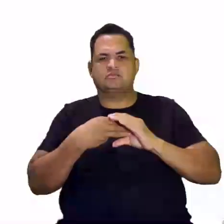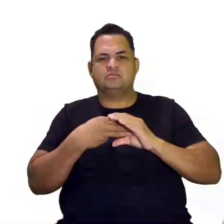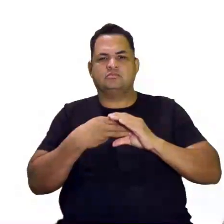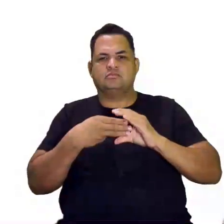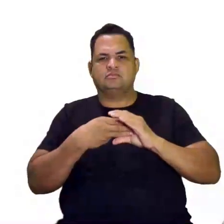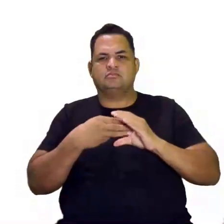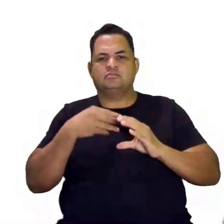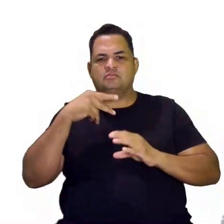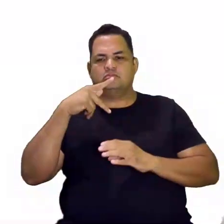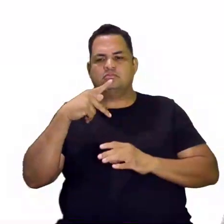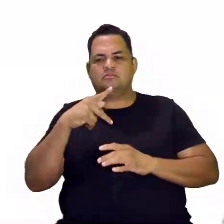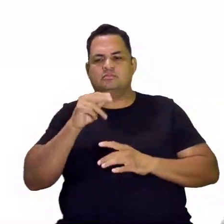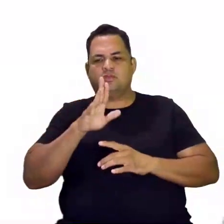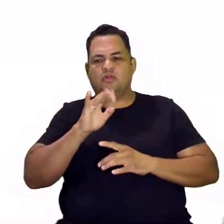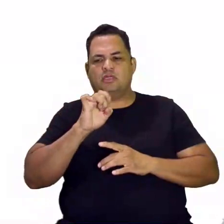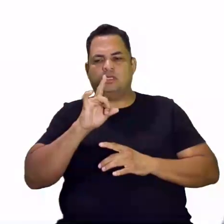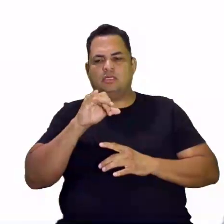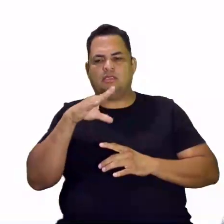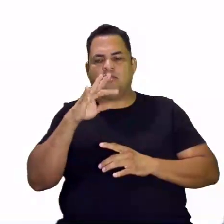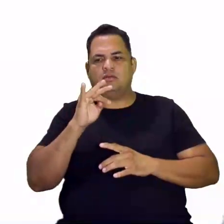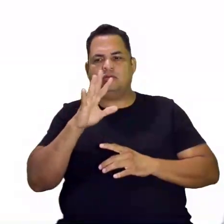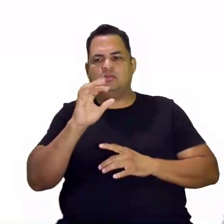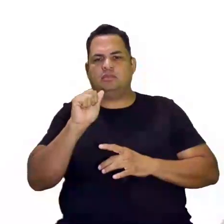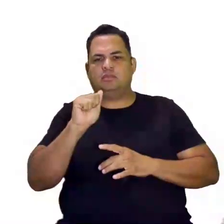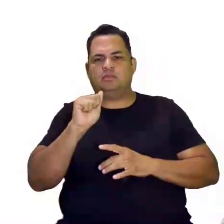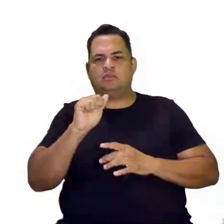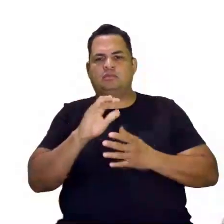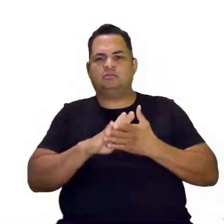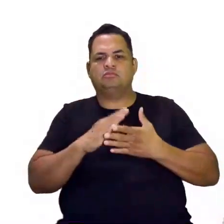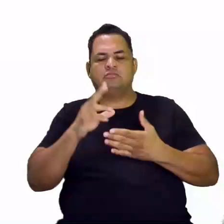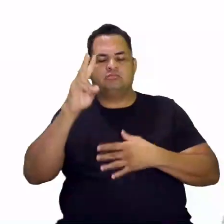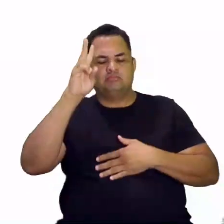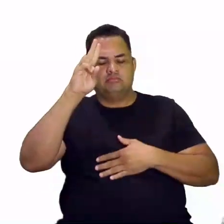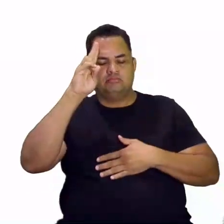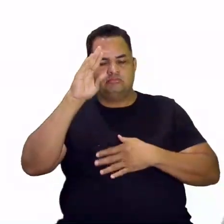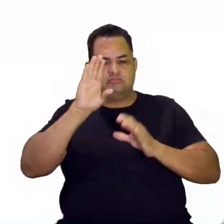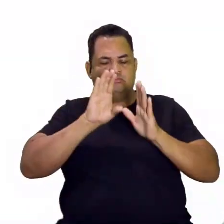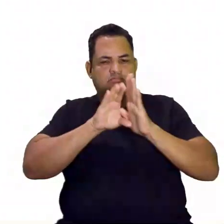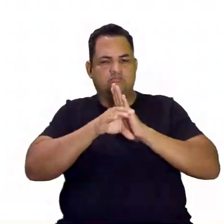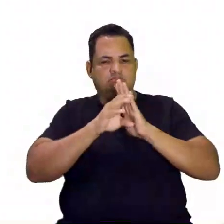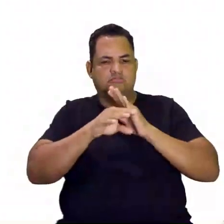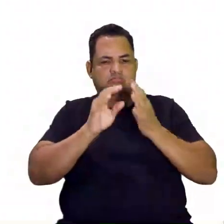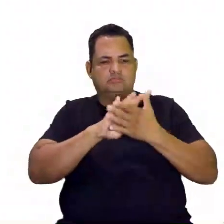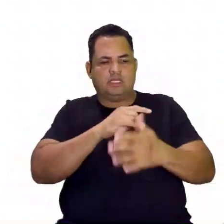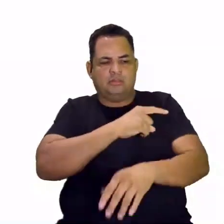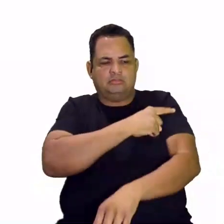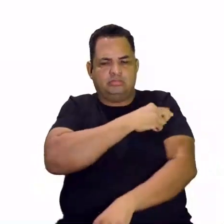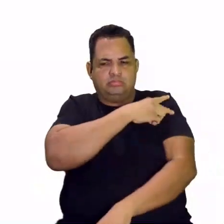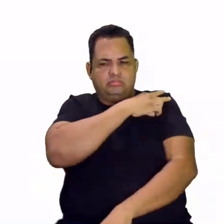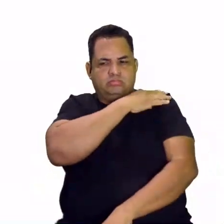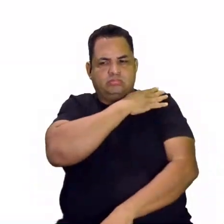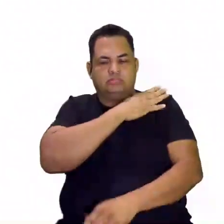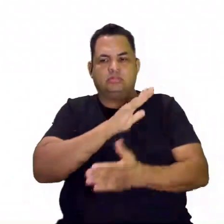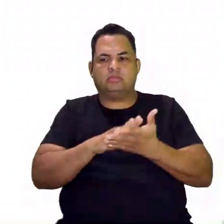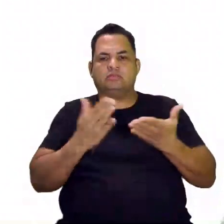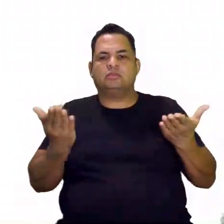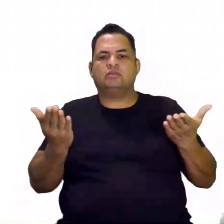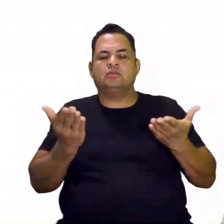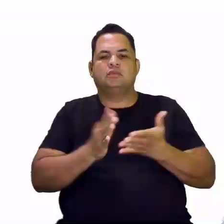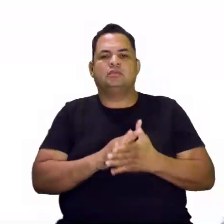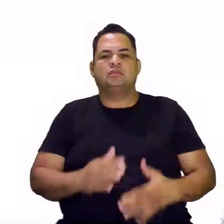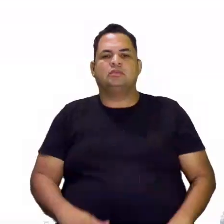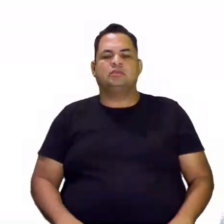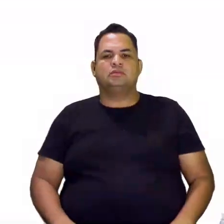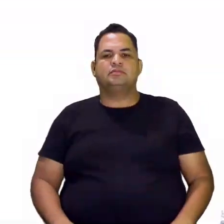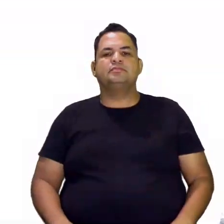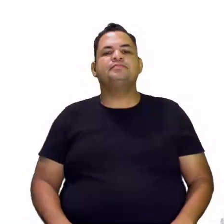que é isso, professora? Eu lembro desse conceito do fundamental, mas eu acho que eu preciso que a Sara me lembre, então estamos aqui para isso.